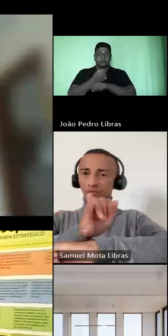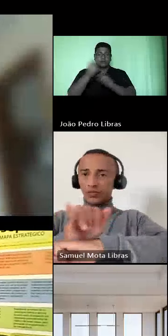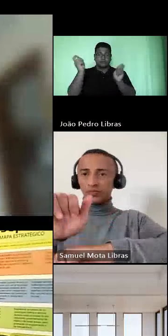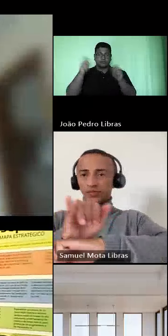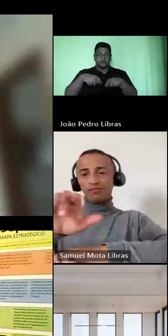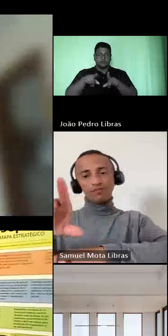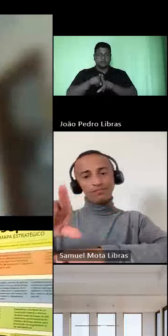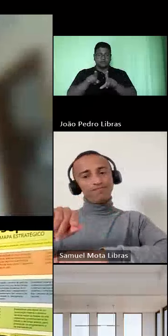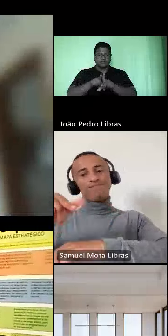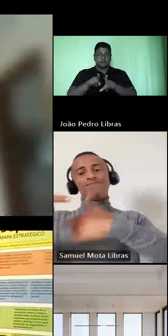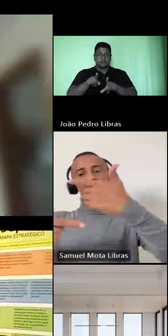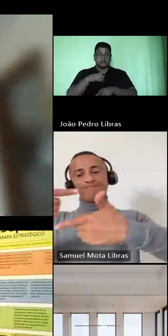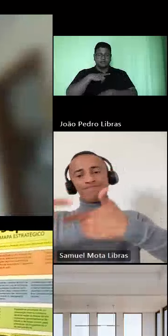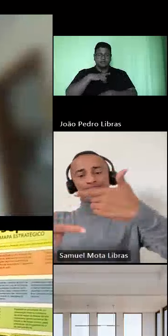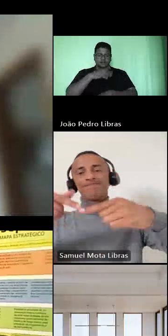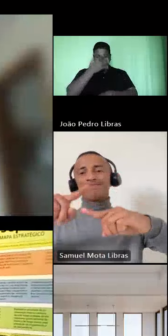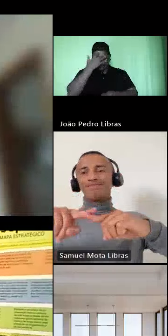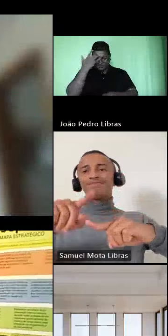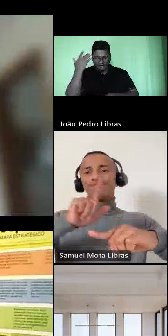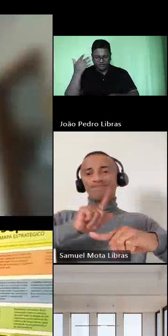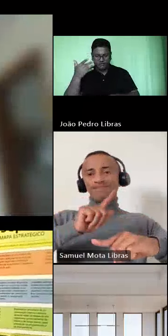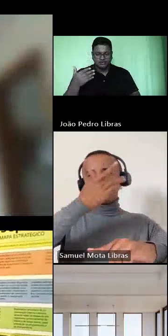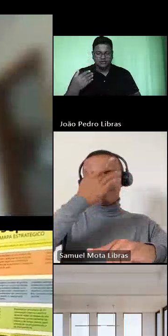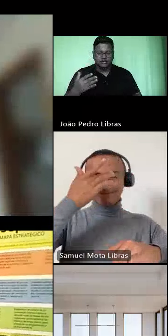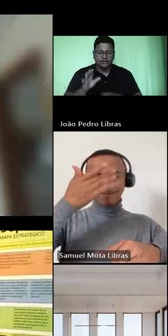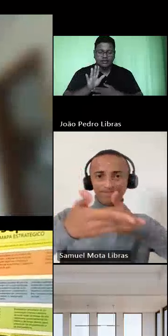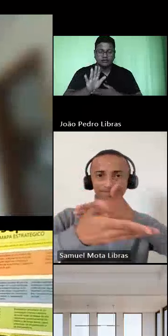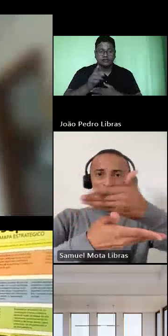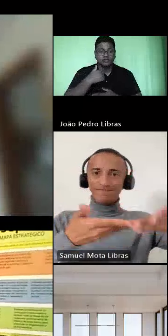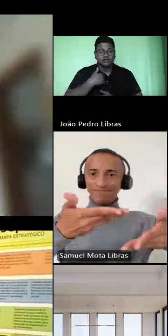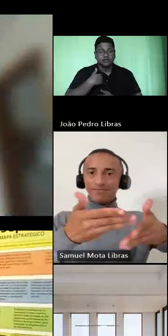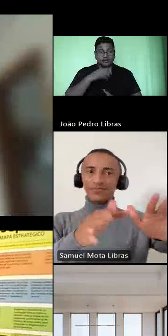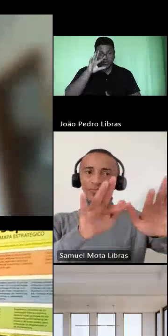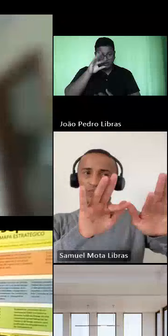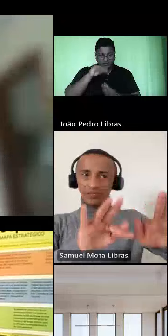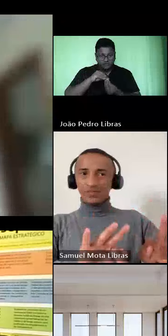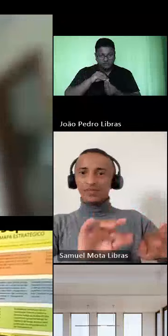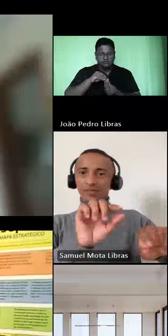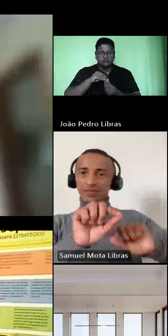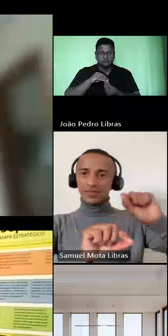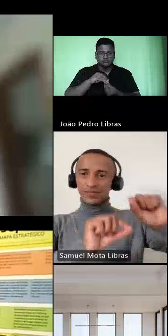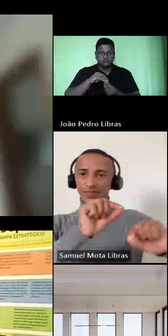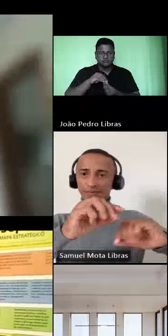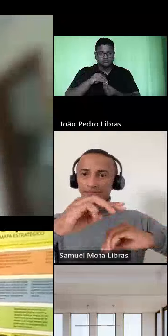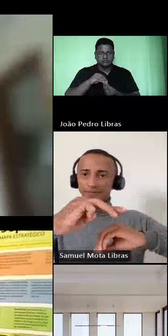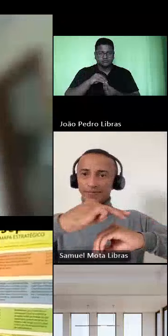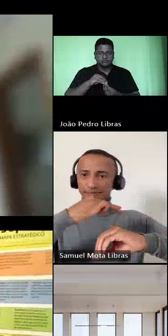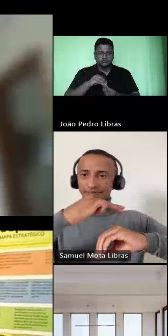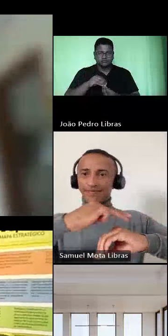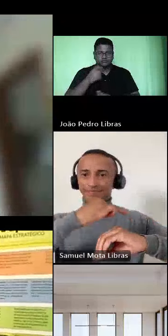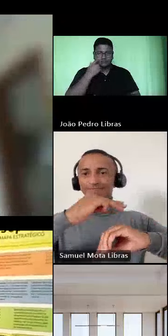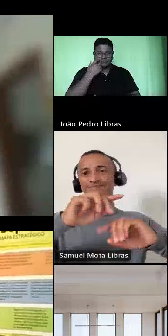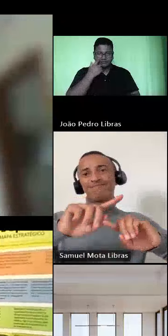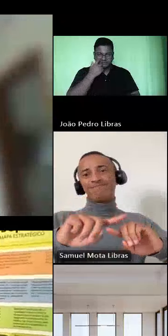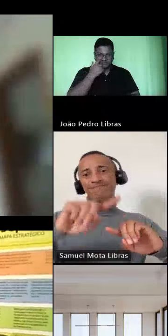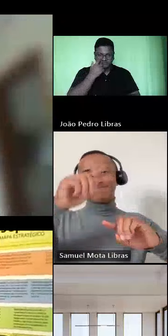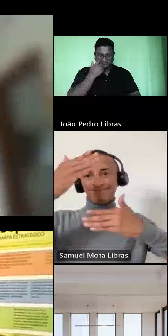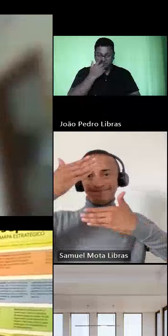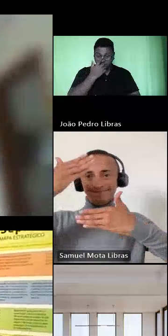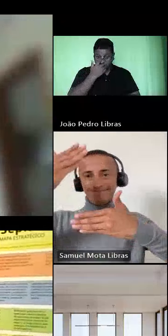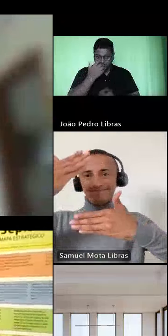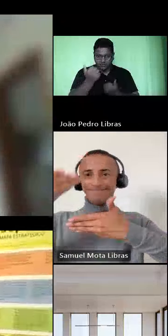parceiros para isso então é uma eu queria terminar com com essa essa mensagem assim esse agradecimento dessa parceria e aqui muito a